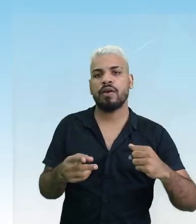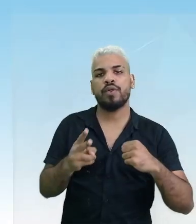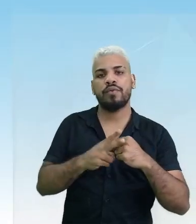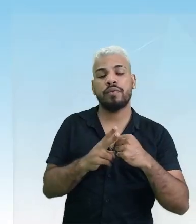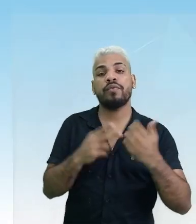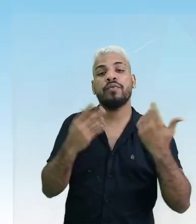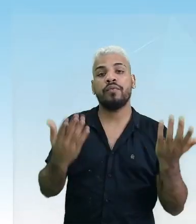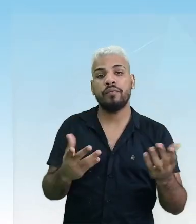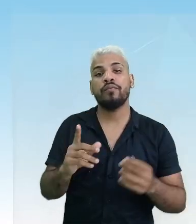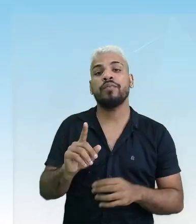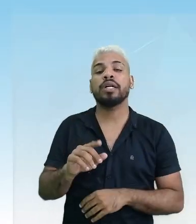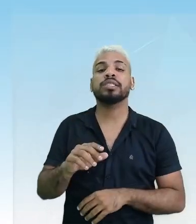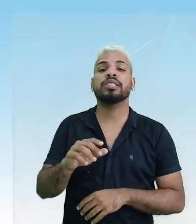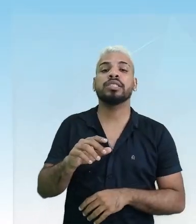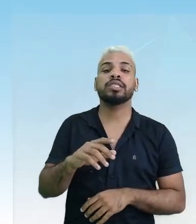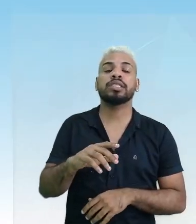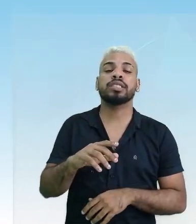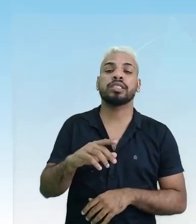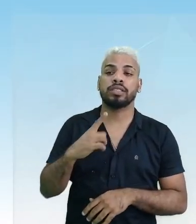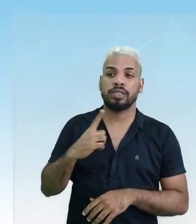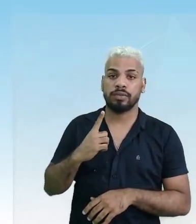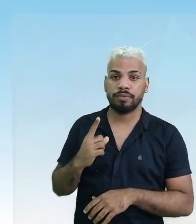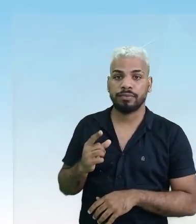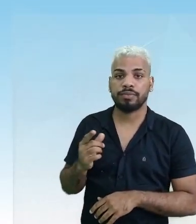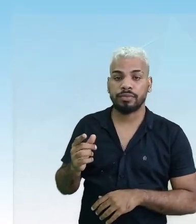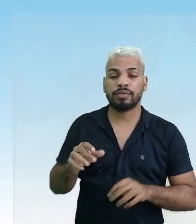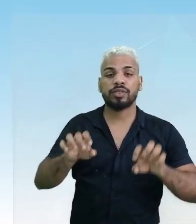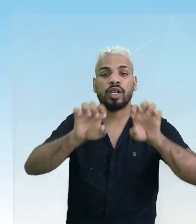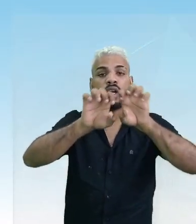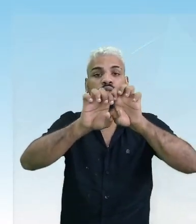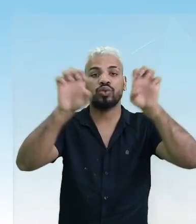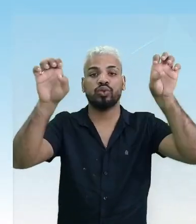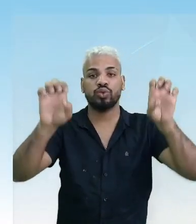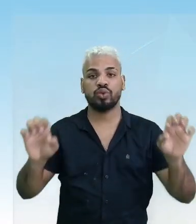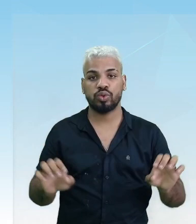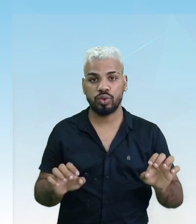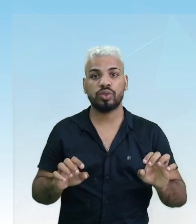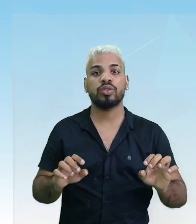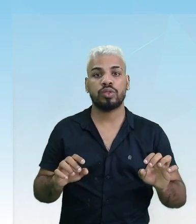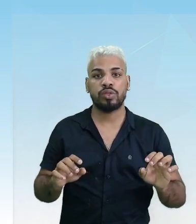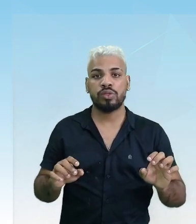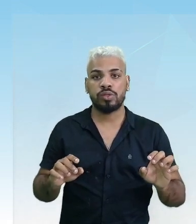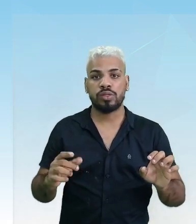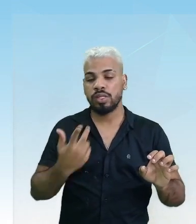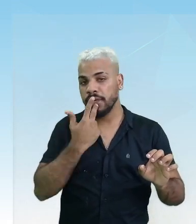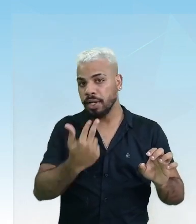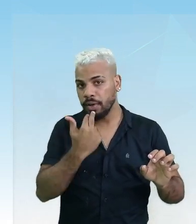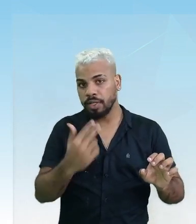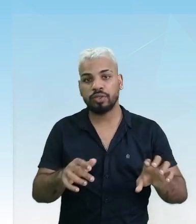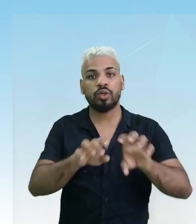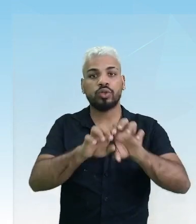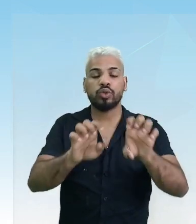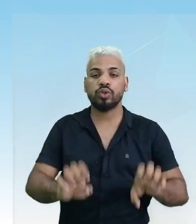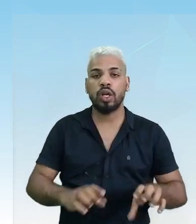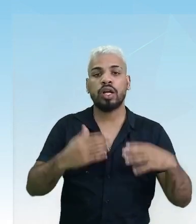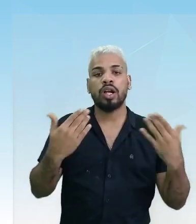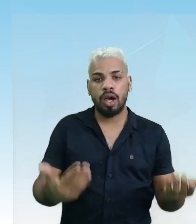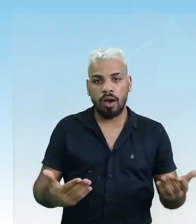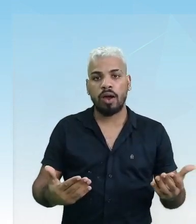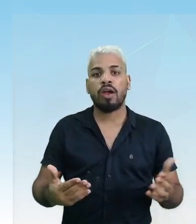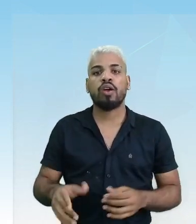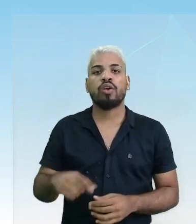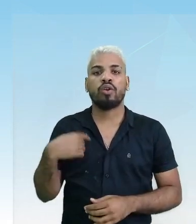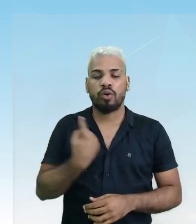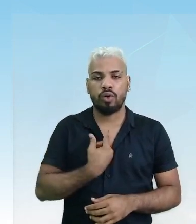sujeito. Então, é isso aqui que nós chamamos da estrutura da nossa língua. A estrutura que nós